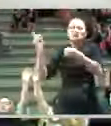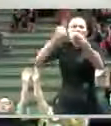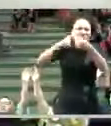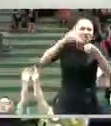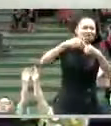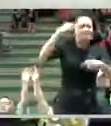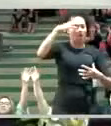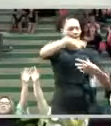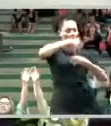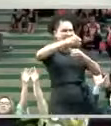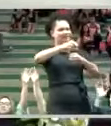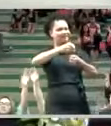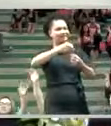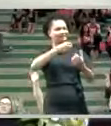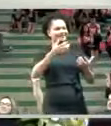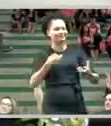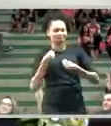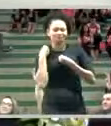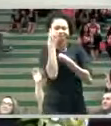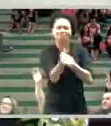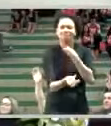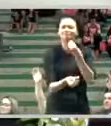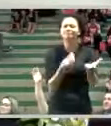que haviam roubado de você.